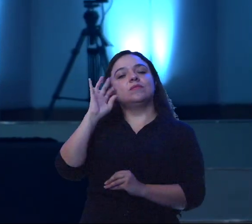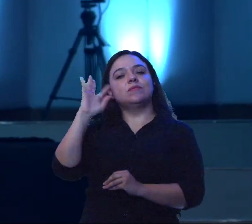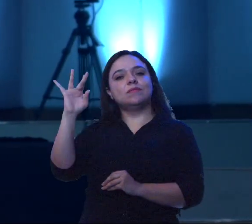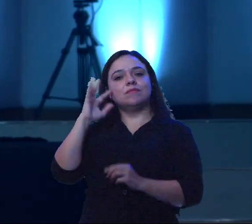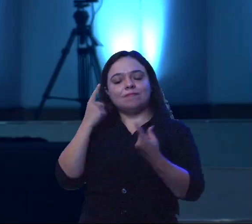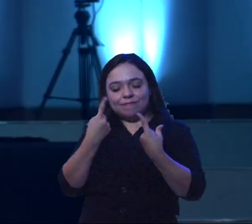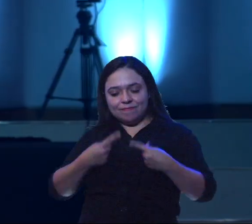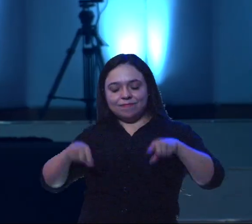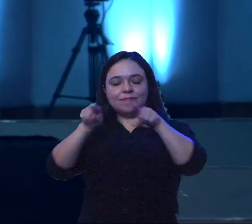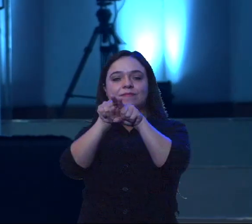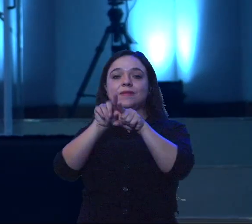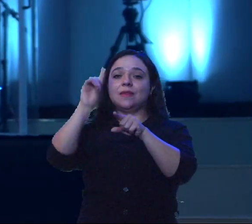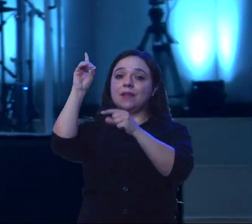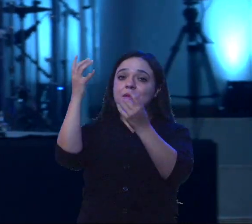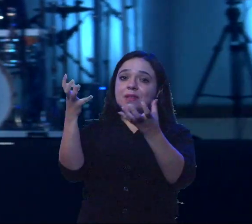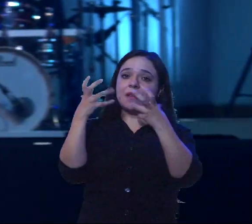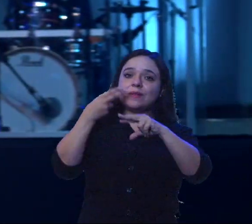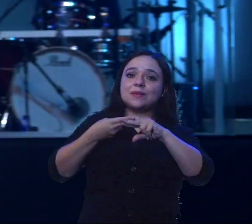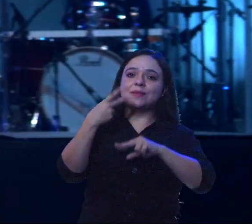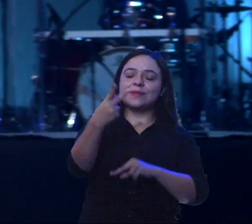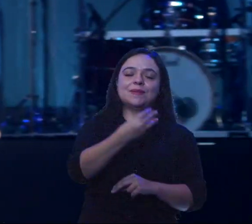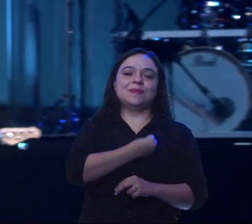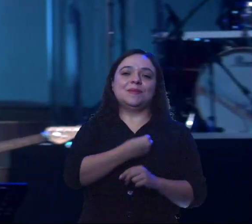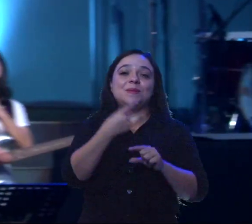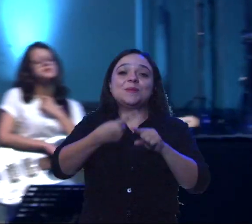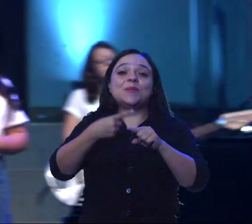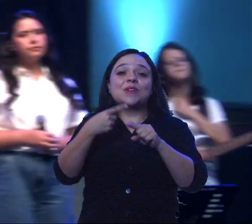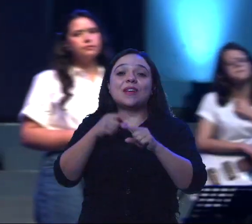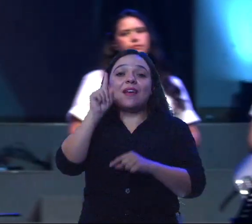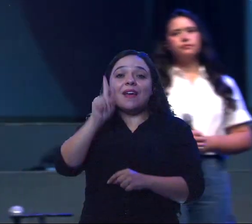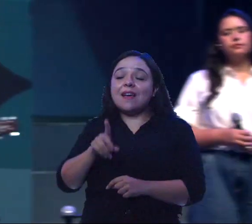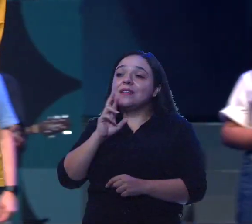que Deus está querendo fazer através de você, porque você vai ser a